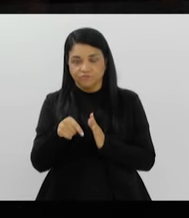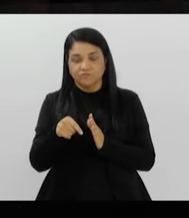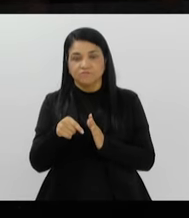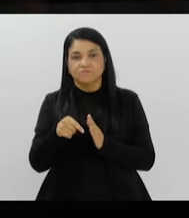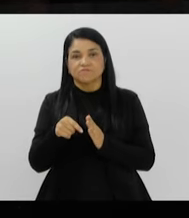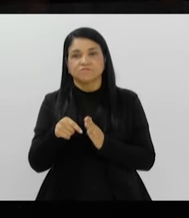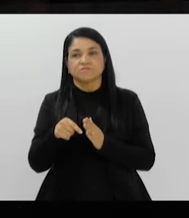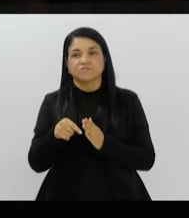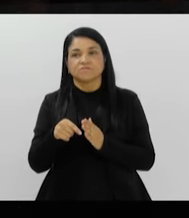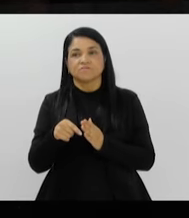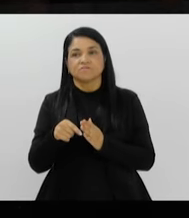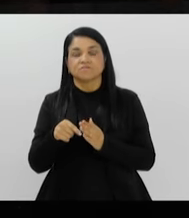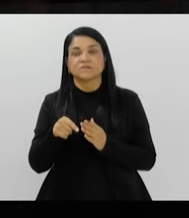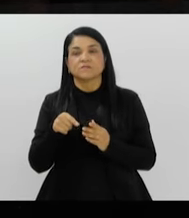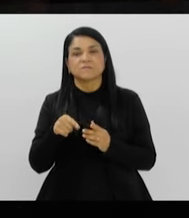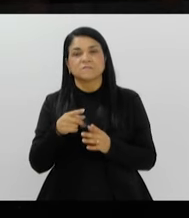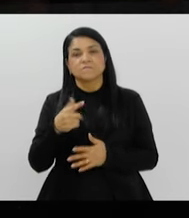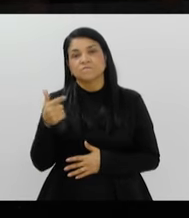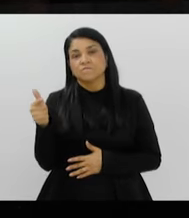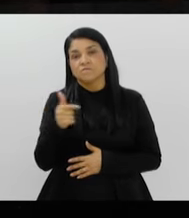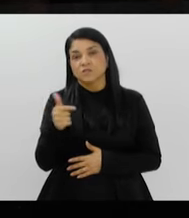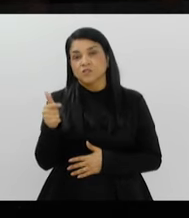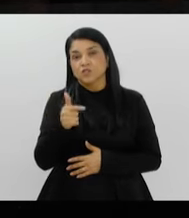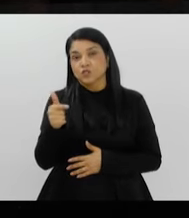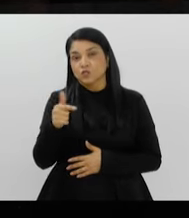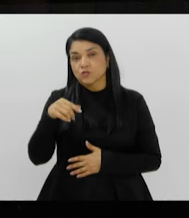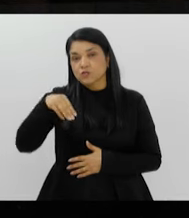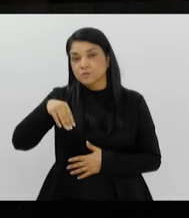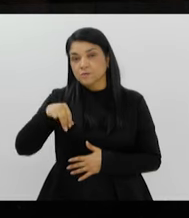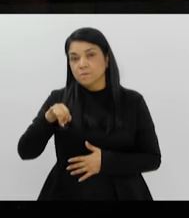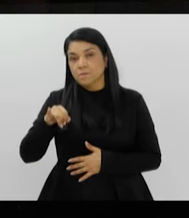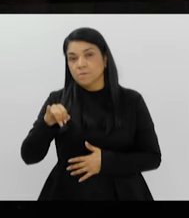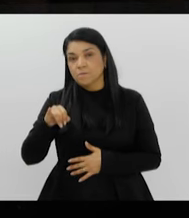praticamente 22 bilhões,